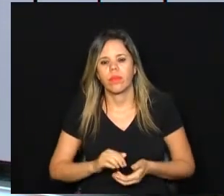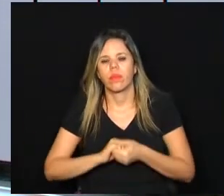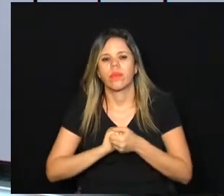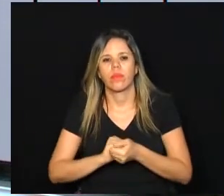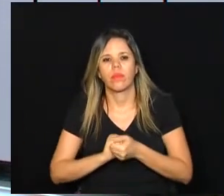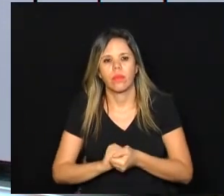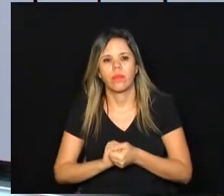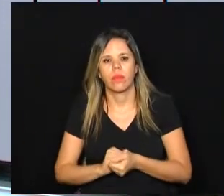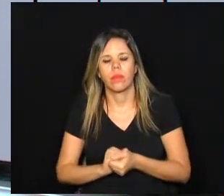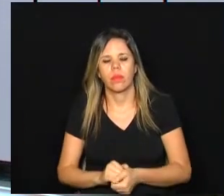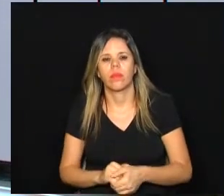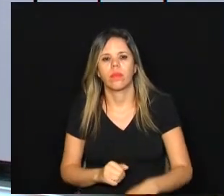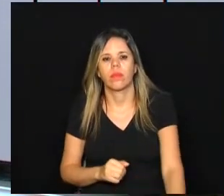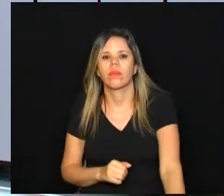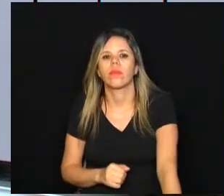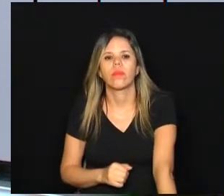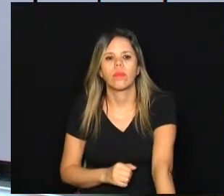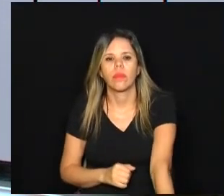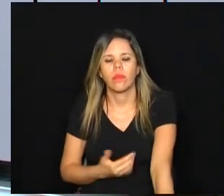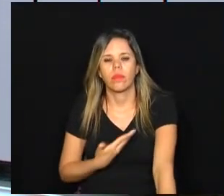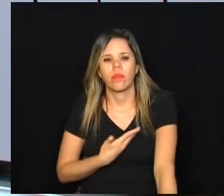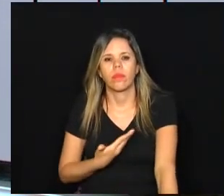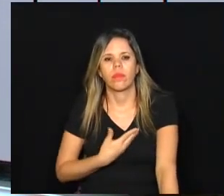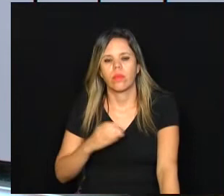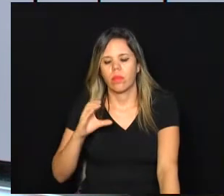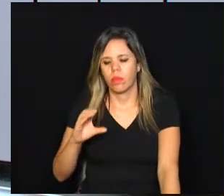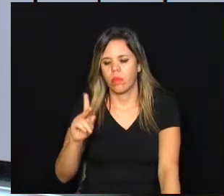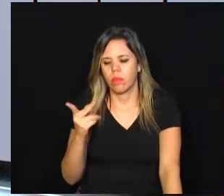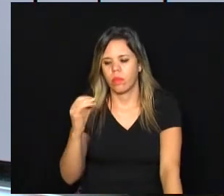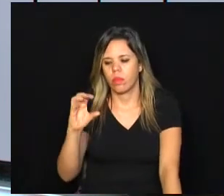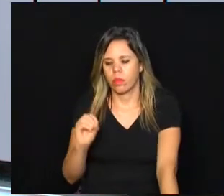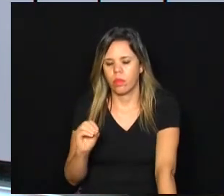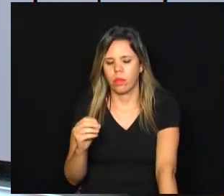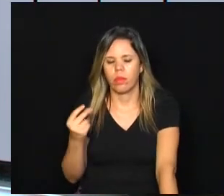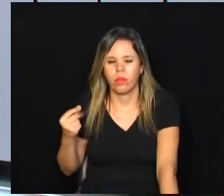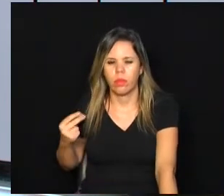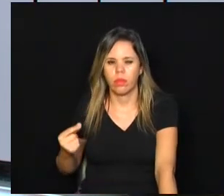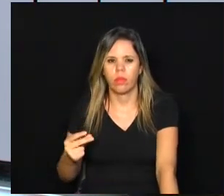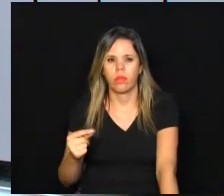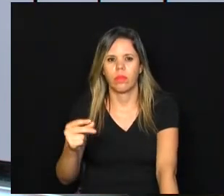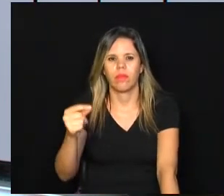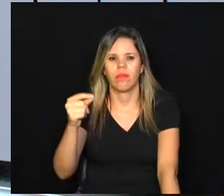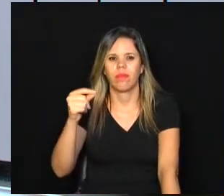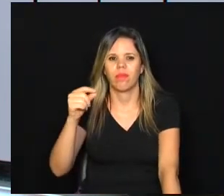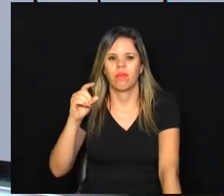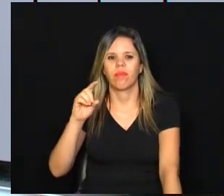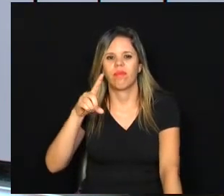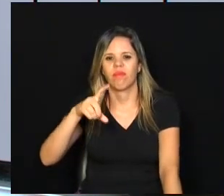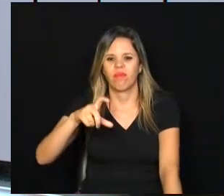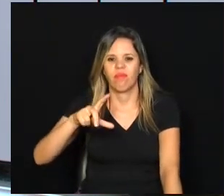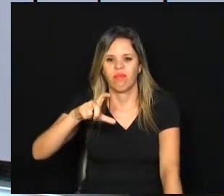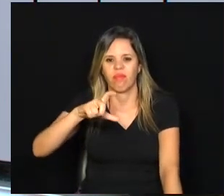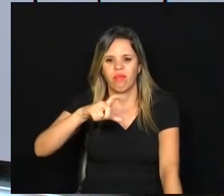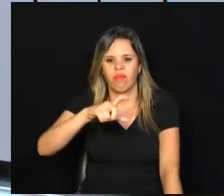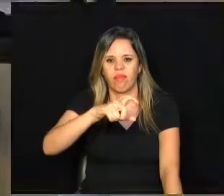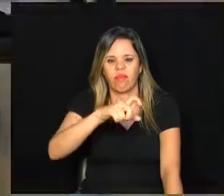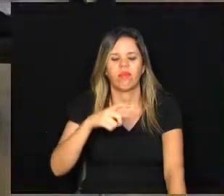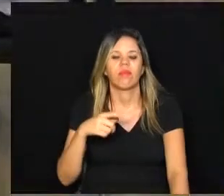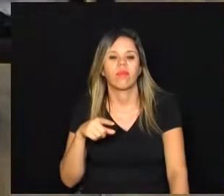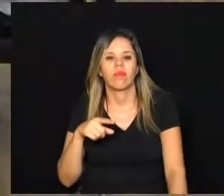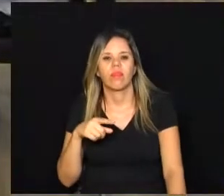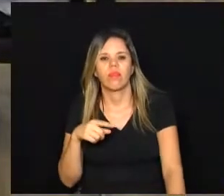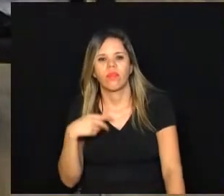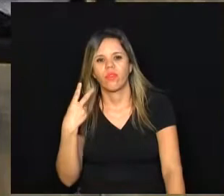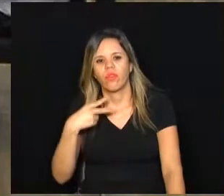cumprimentar, né, o meu grande amigo Chicão, de longa data, hidrossauro. Salve, salve. O vereador Paulo Gaspar, que é